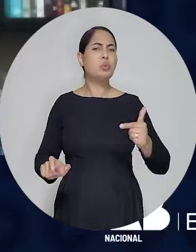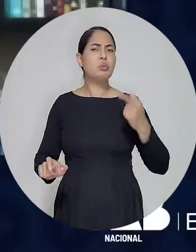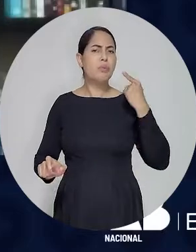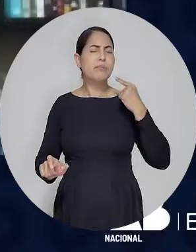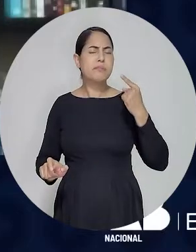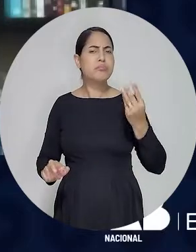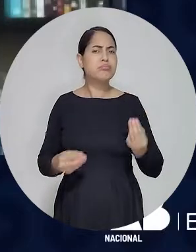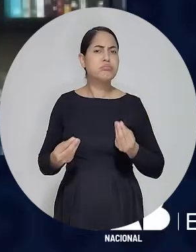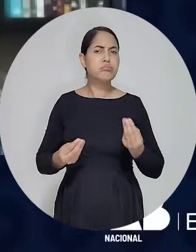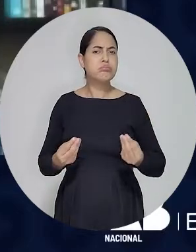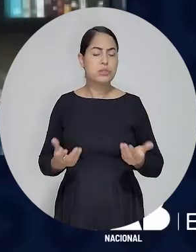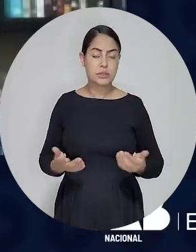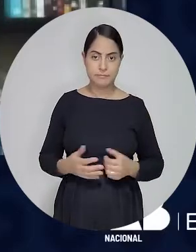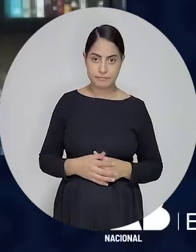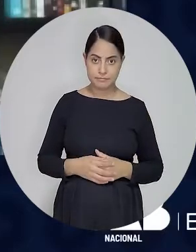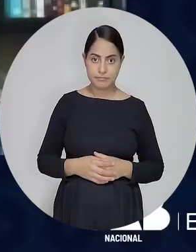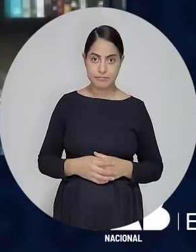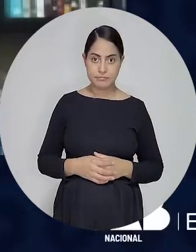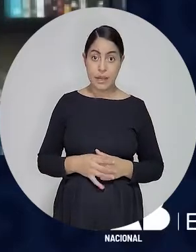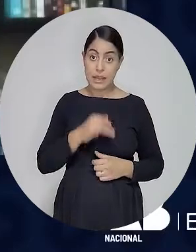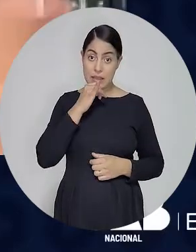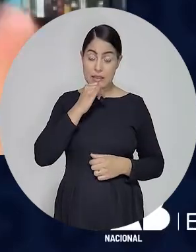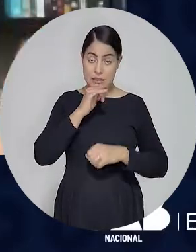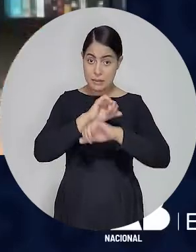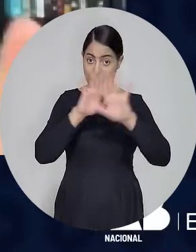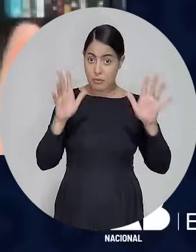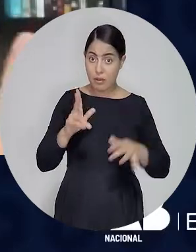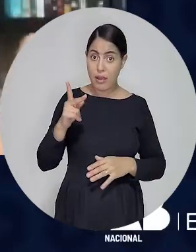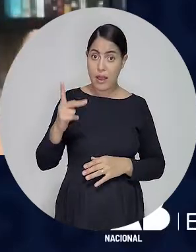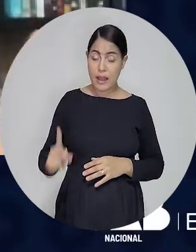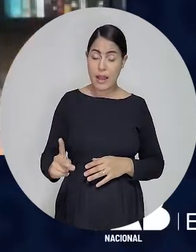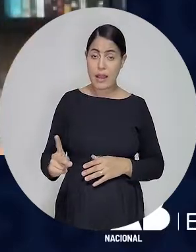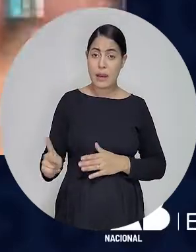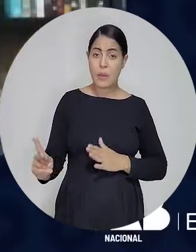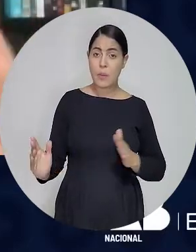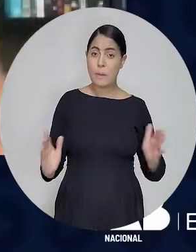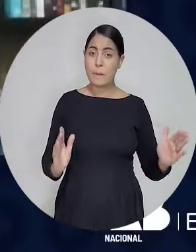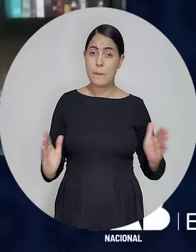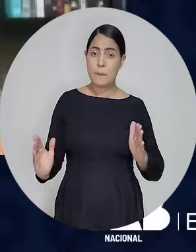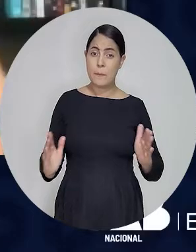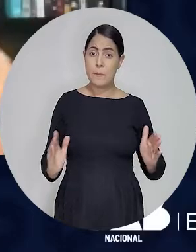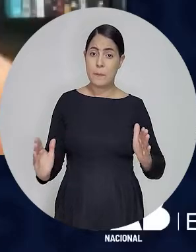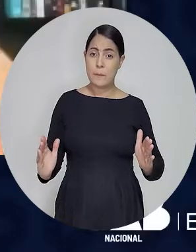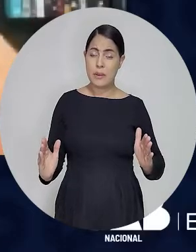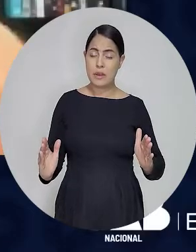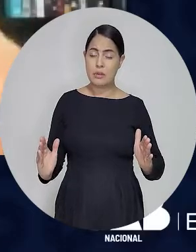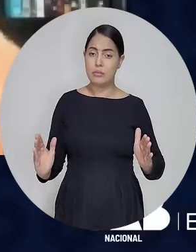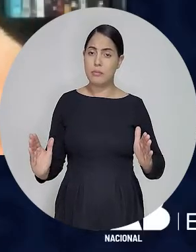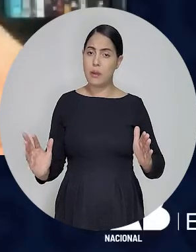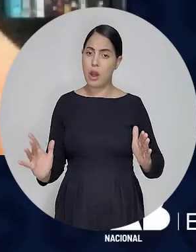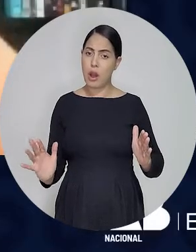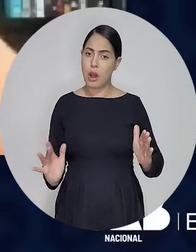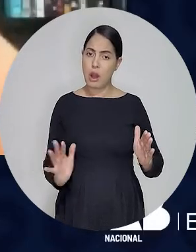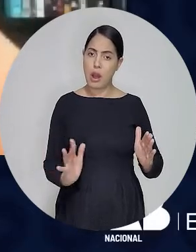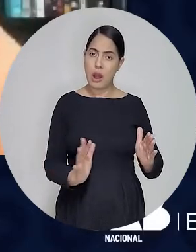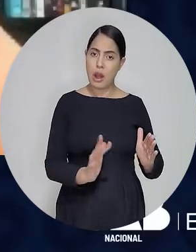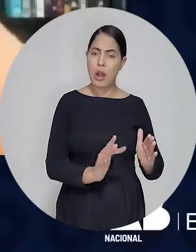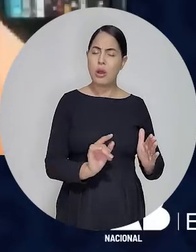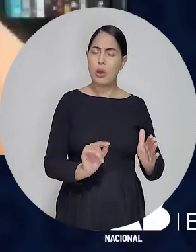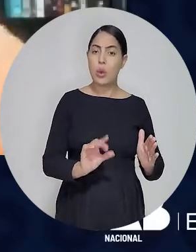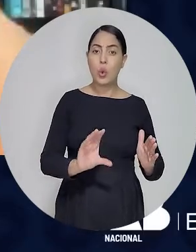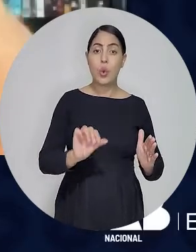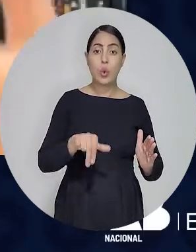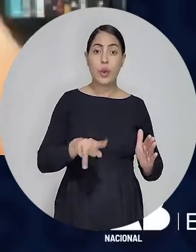que não tem o advogado constituído? Bom, pode bem ser aquele réu, durante toda a fase do